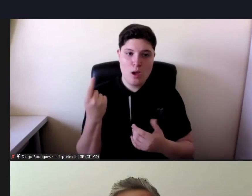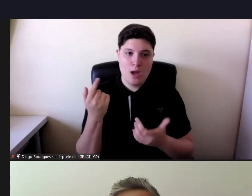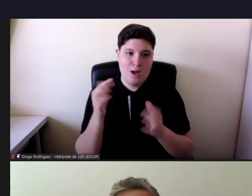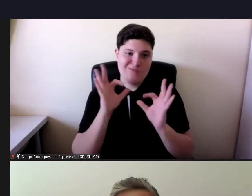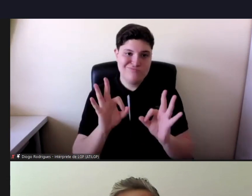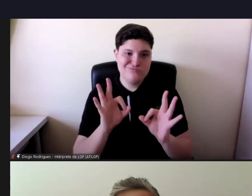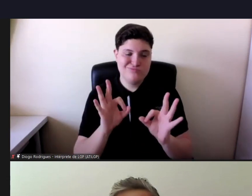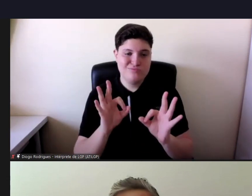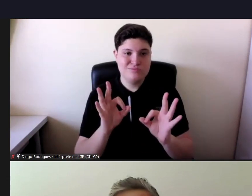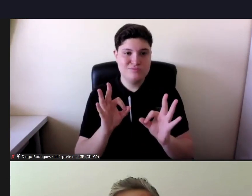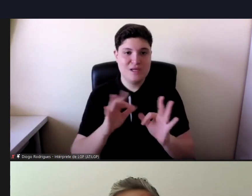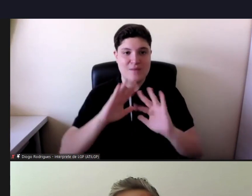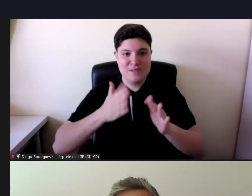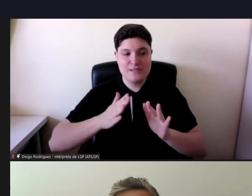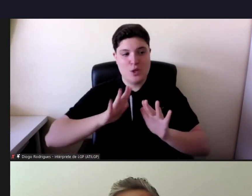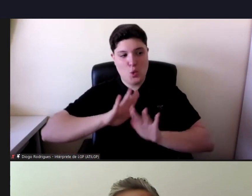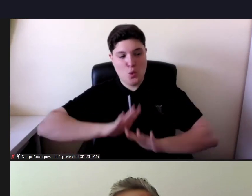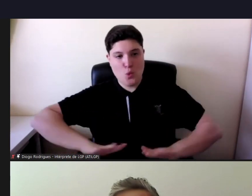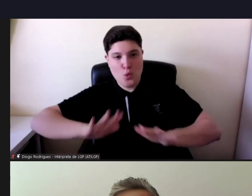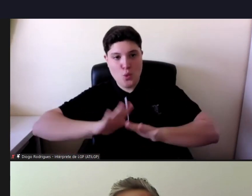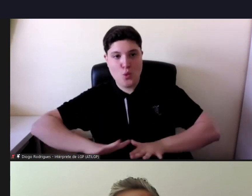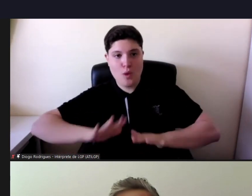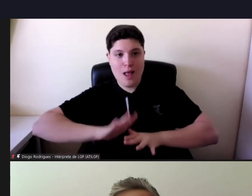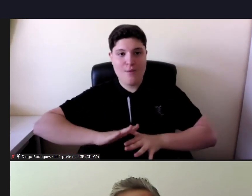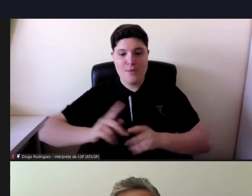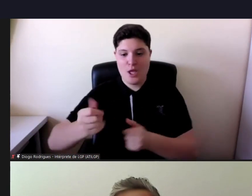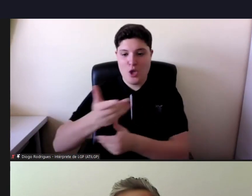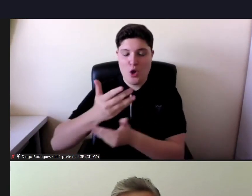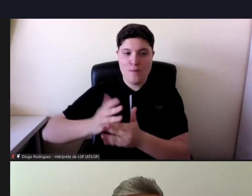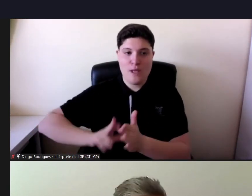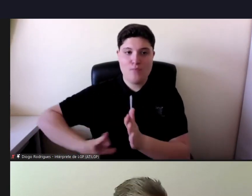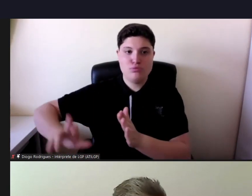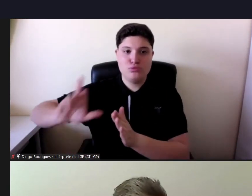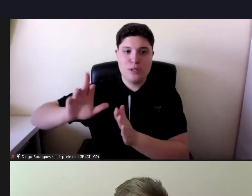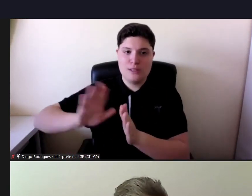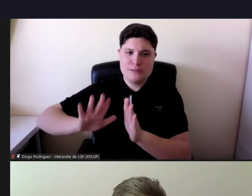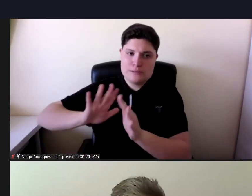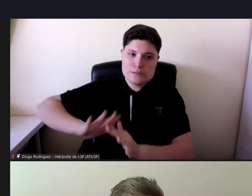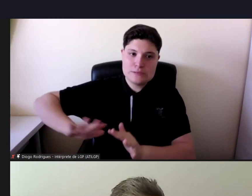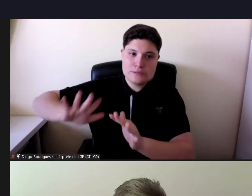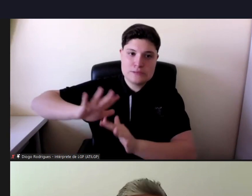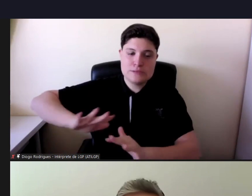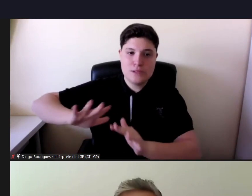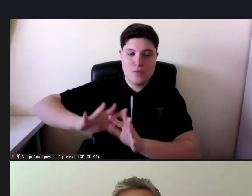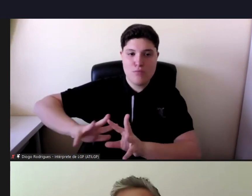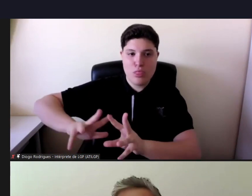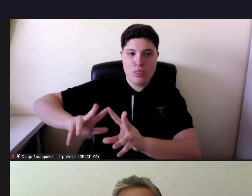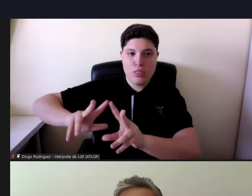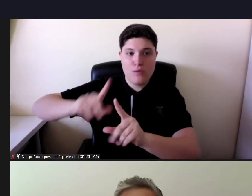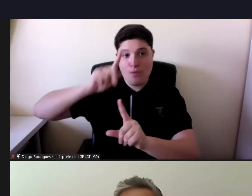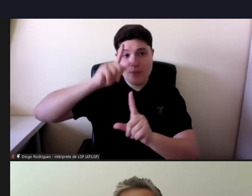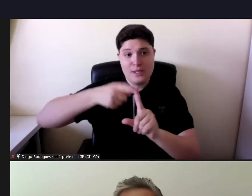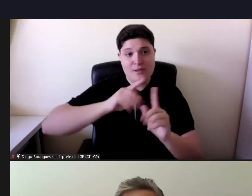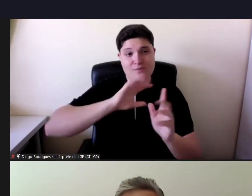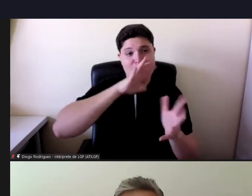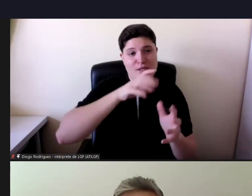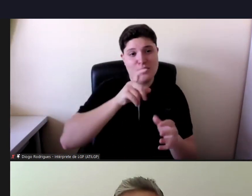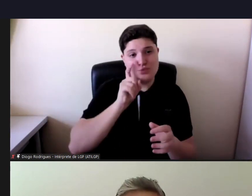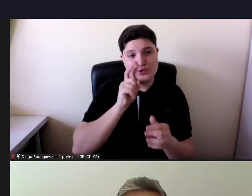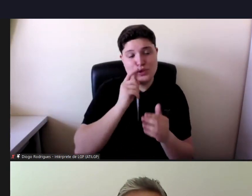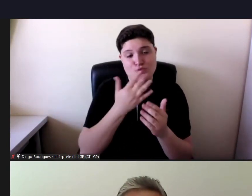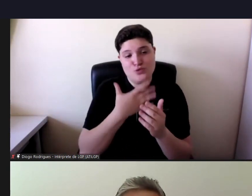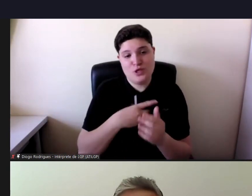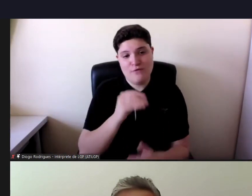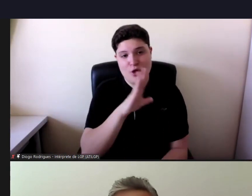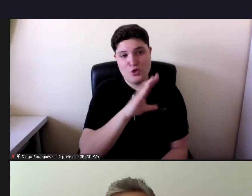está apenas centrado nas emissões, olhar para o Acordo de Paris na ótica da Convenção Quadro, da Convenção Mãe,